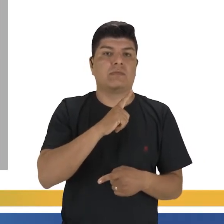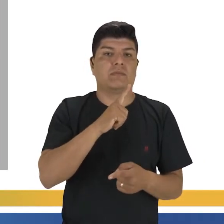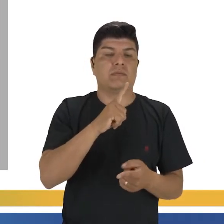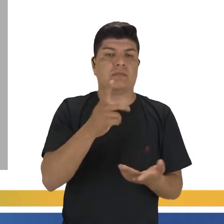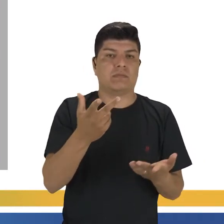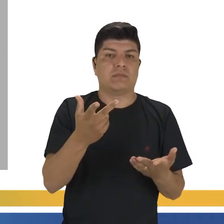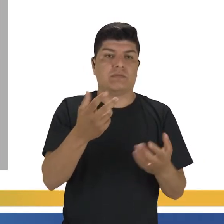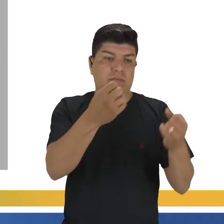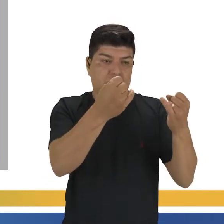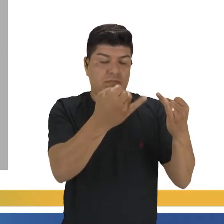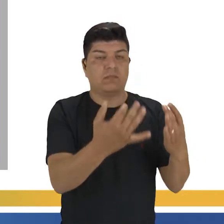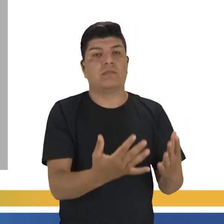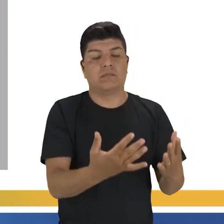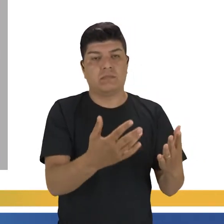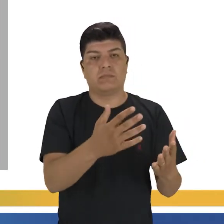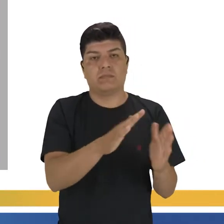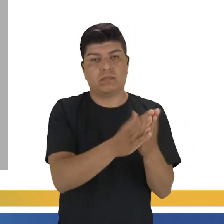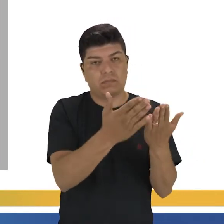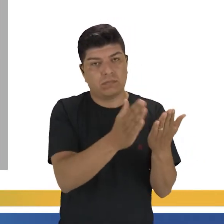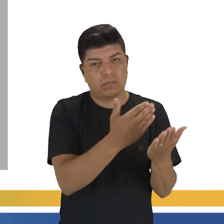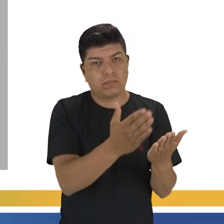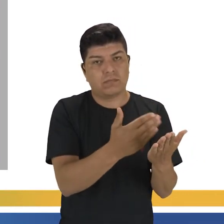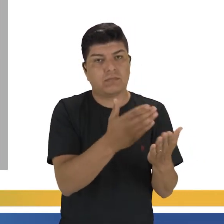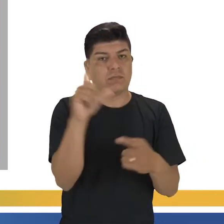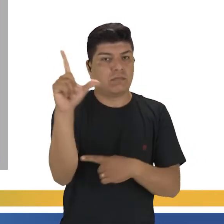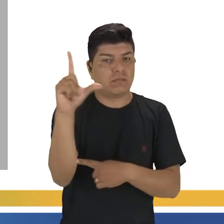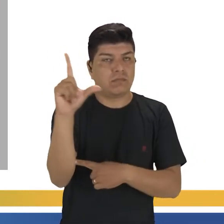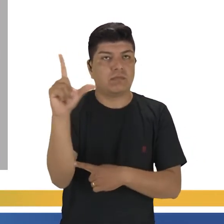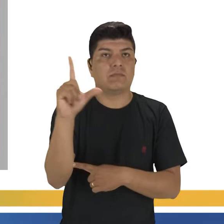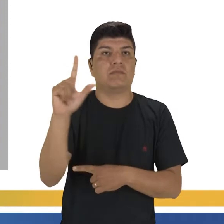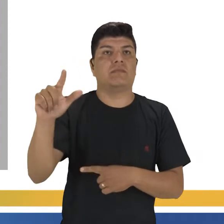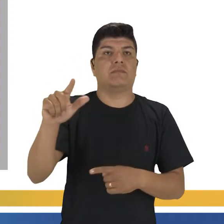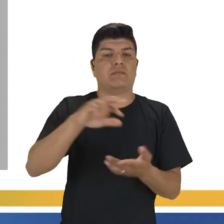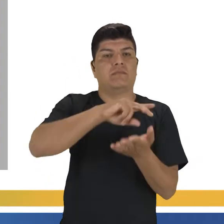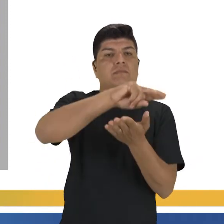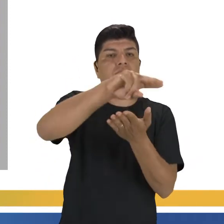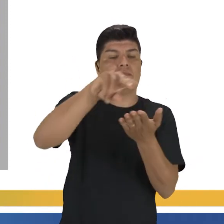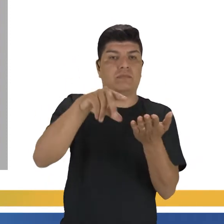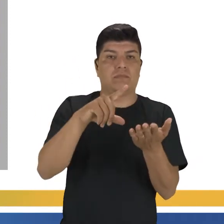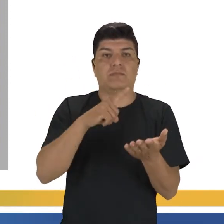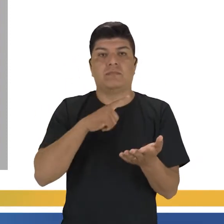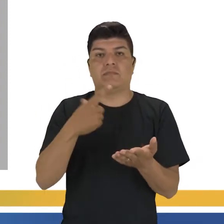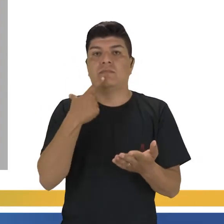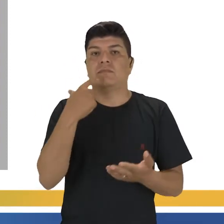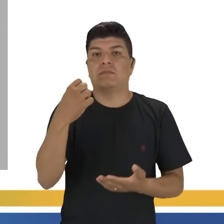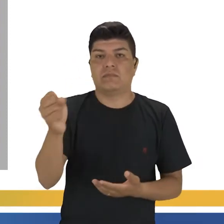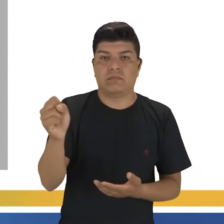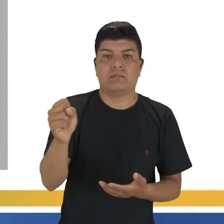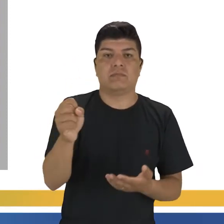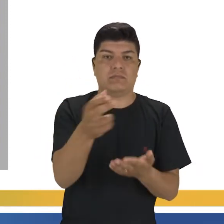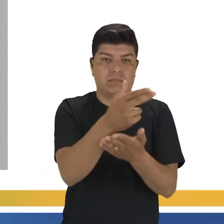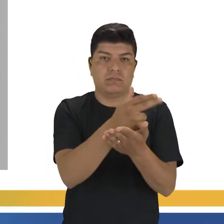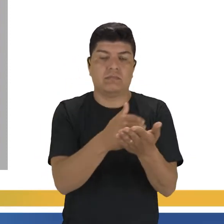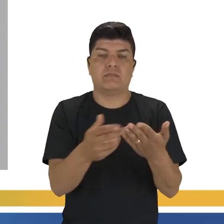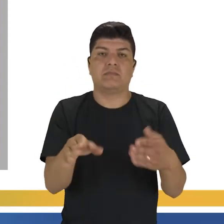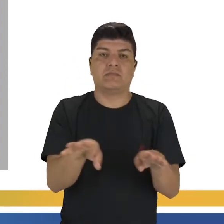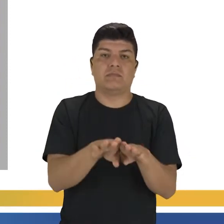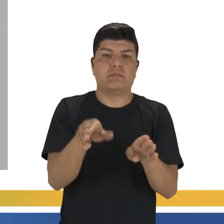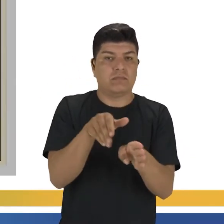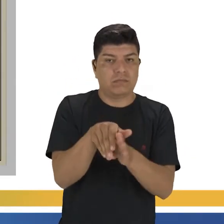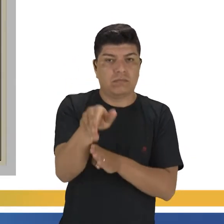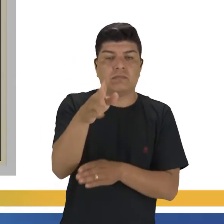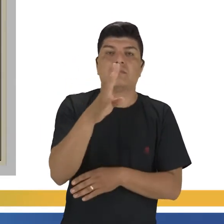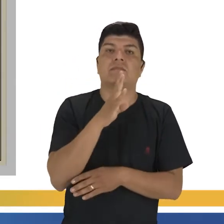releitura dessa obra literária, tá? E muitas outras têm linguagem em quadrinhos. Recomendo que vocês também